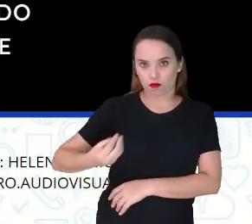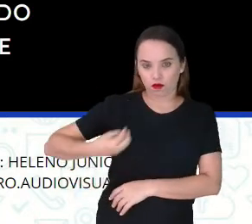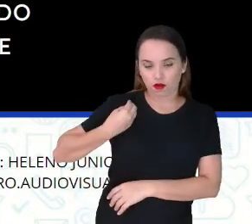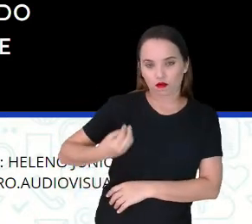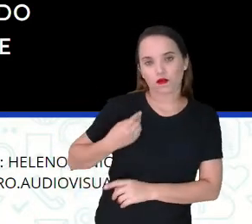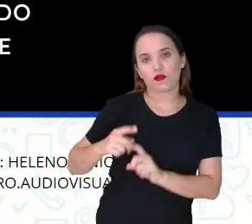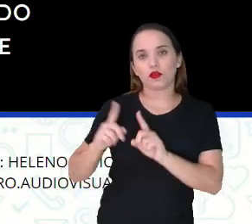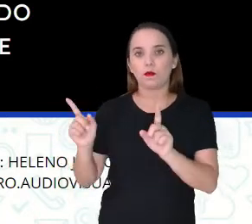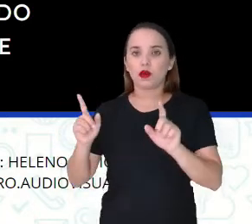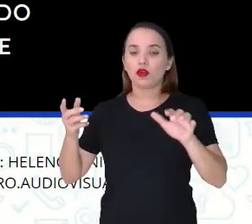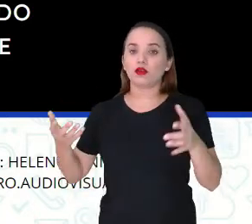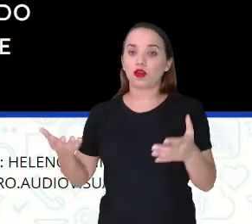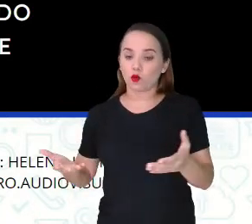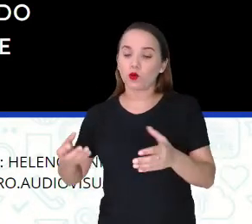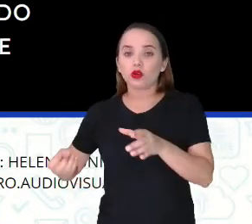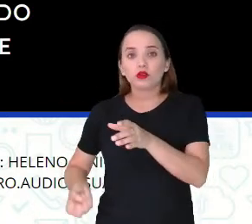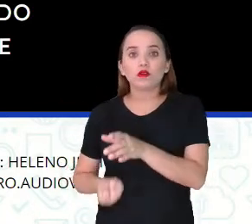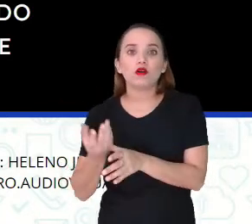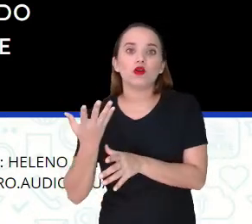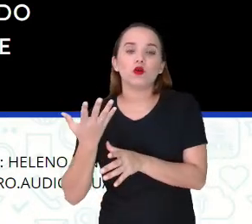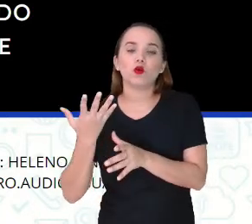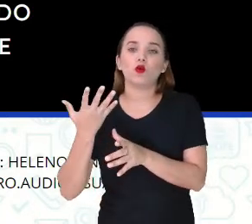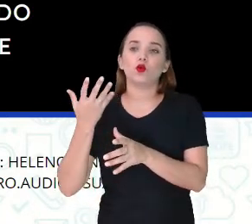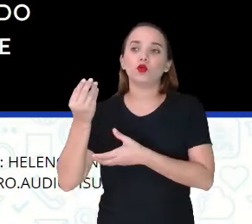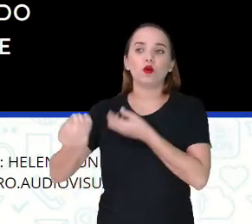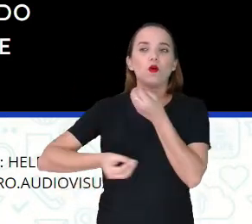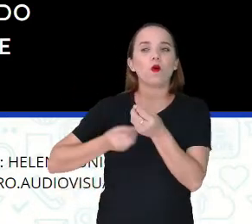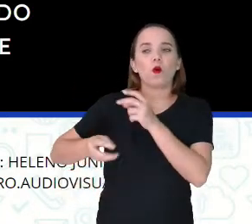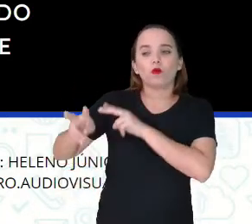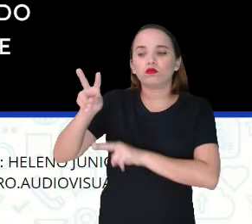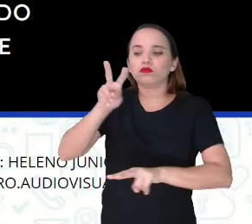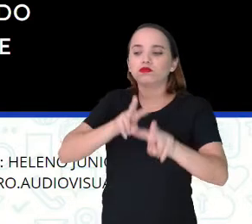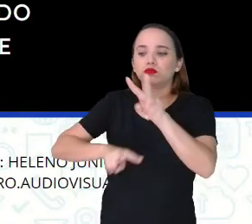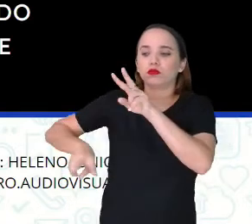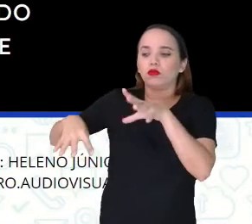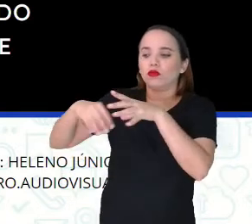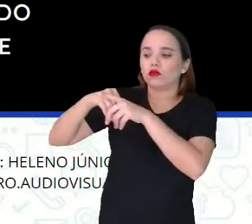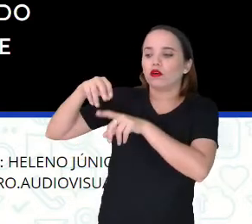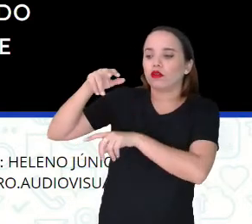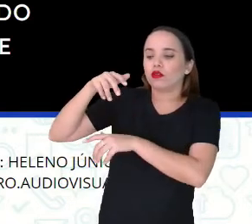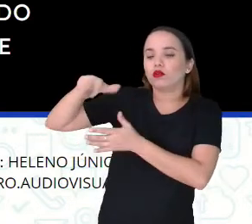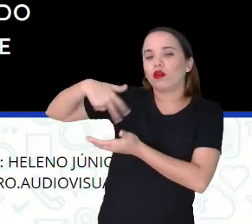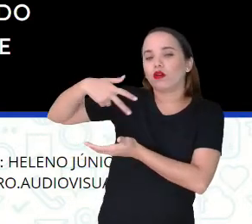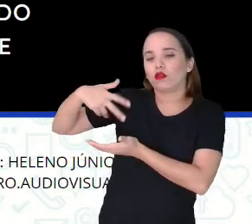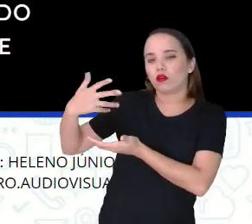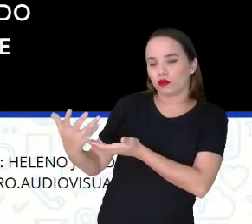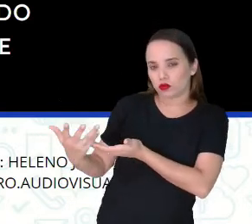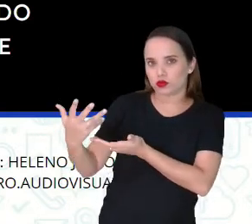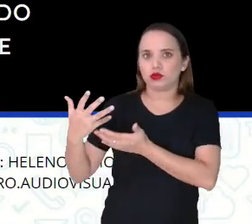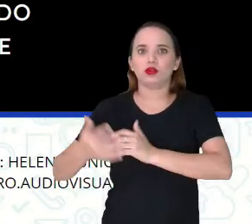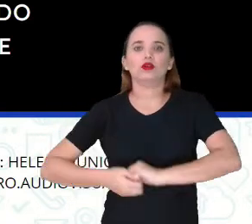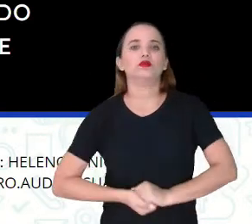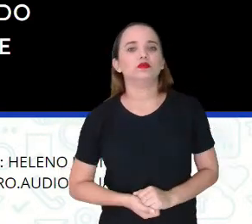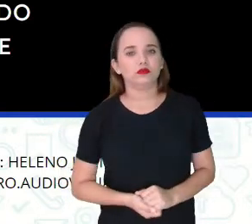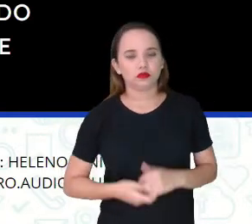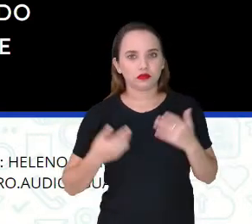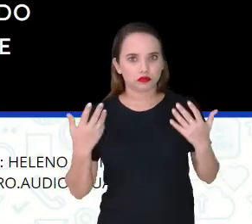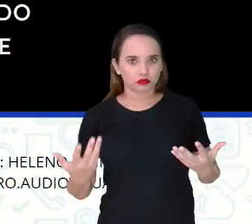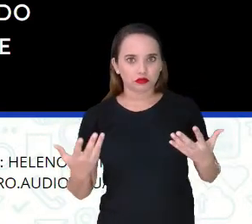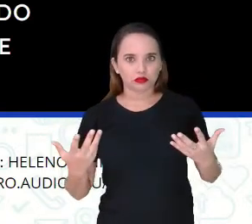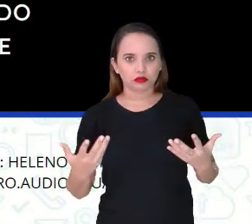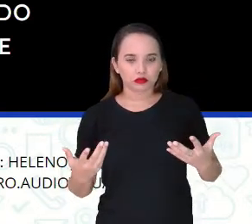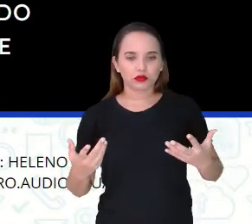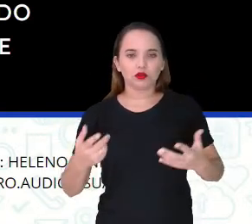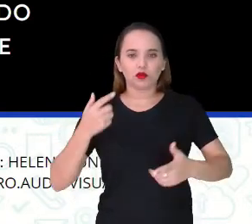de ver o corpo funcionando na dança, né? De uma forma muito mais ampla do que já era enxergado. Então, ele